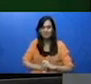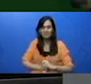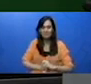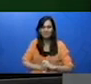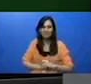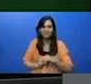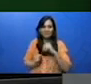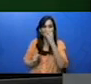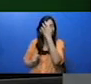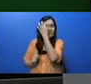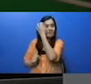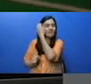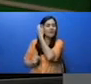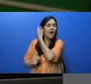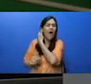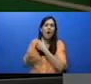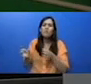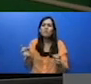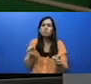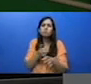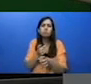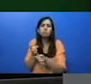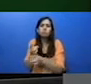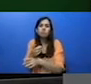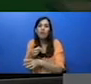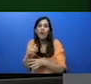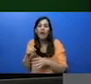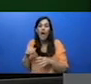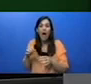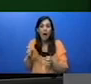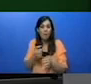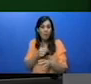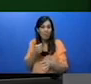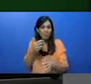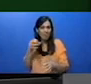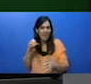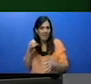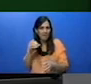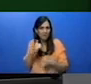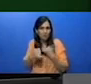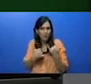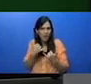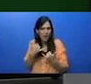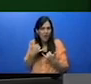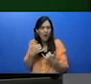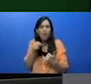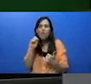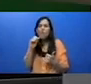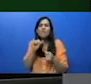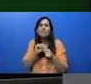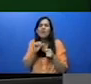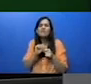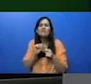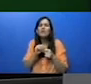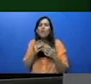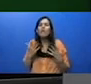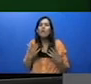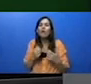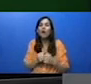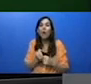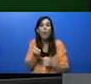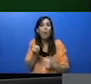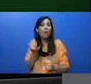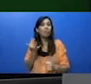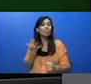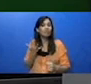Alessandra. Terminando, olha lá, 10 jogadas. O que nós temos que fazer? Contar quantos pontos o